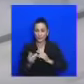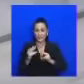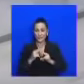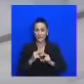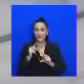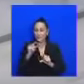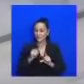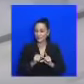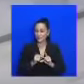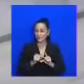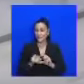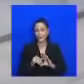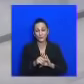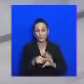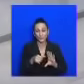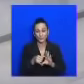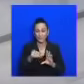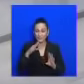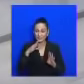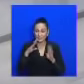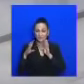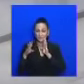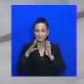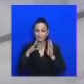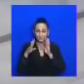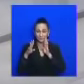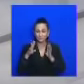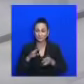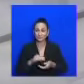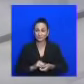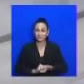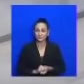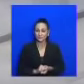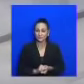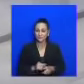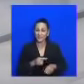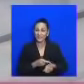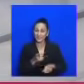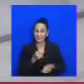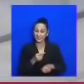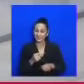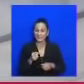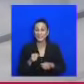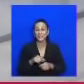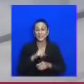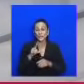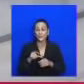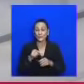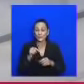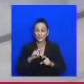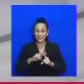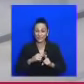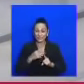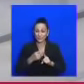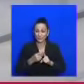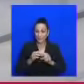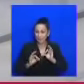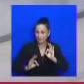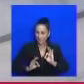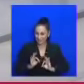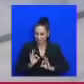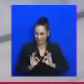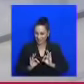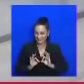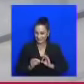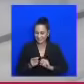da Caixa e da Rede TV no YouTube e no Facebook. Agora sim, passaremos ao sorteio da Dupla Cena.